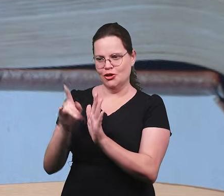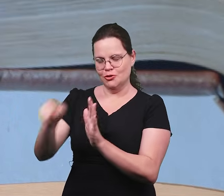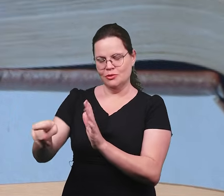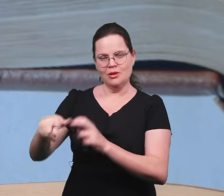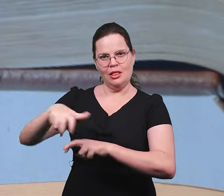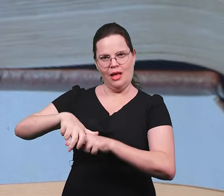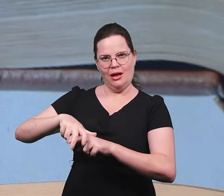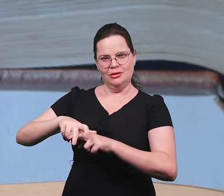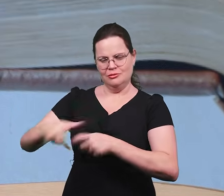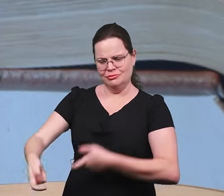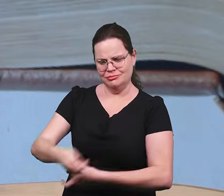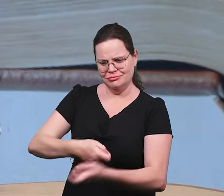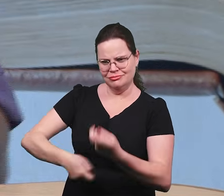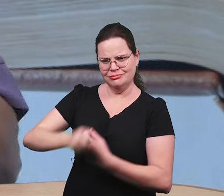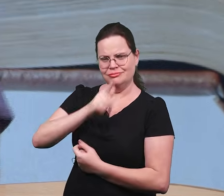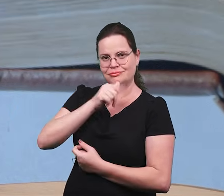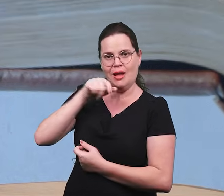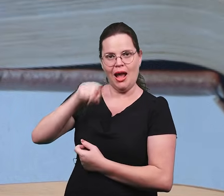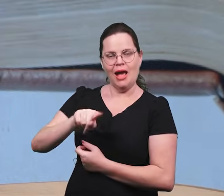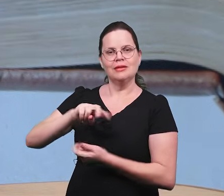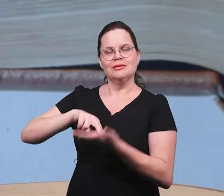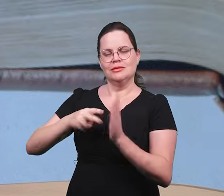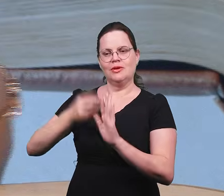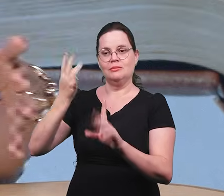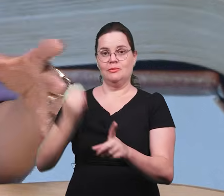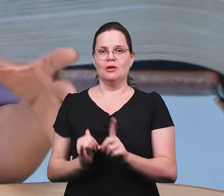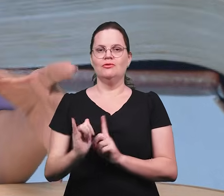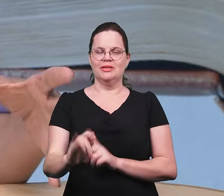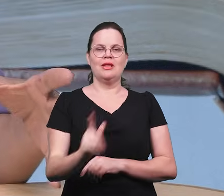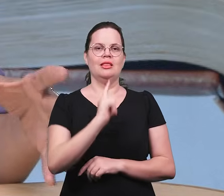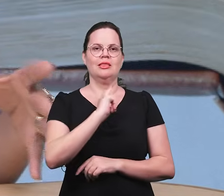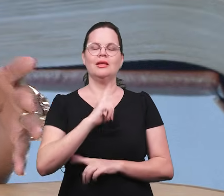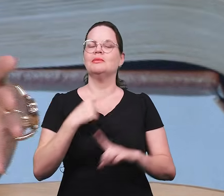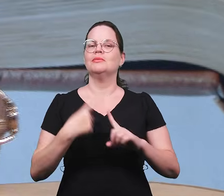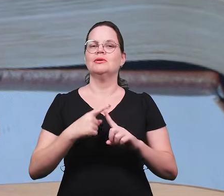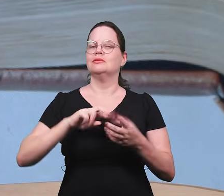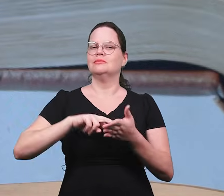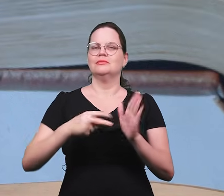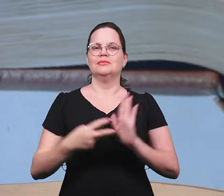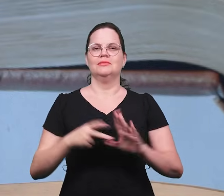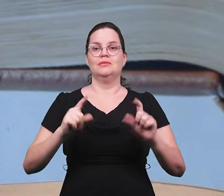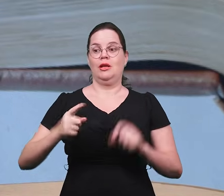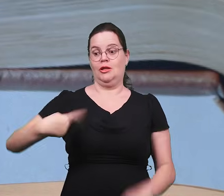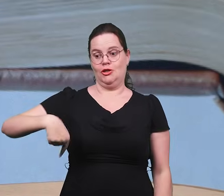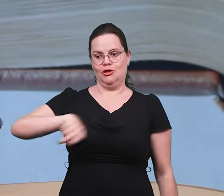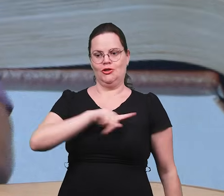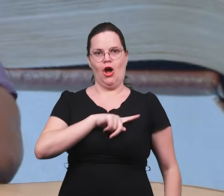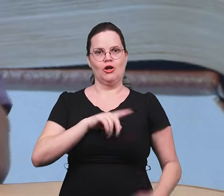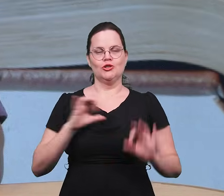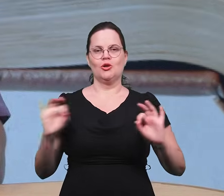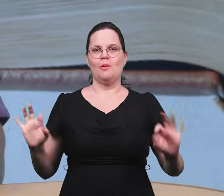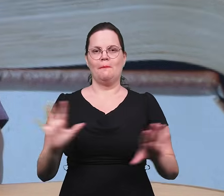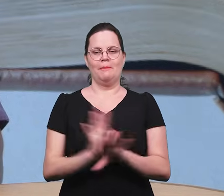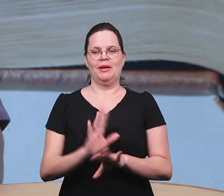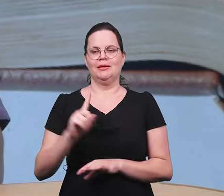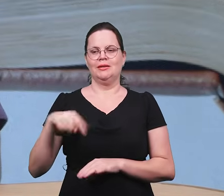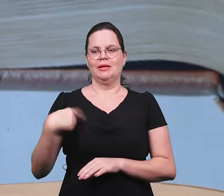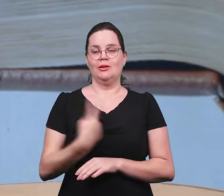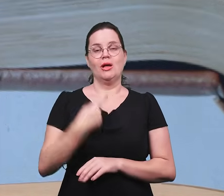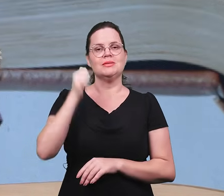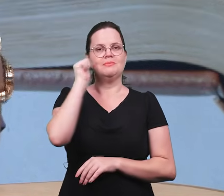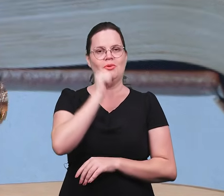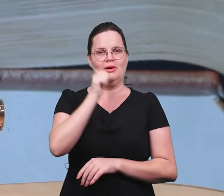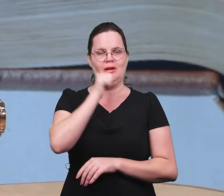Jesus, porque simboliza assim, todas nós, mulheres, que precisamos,